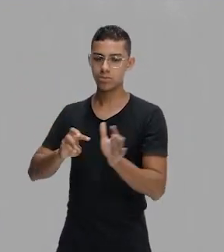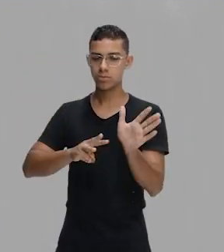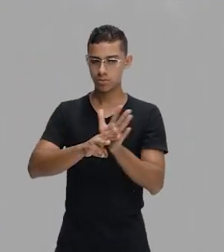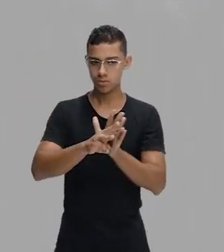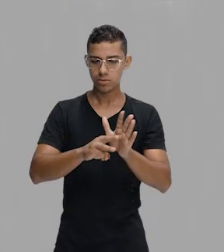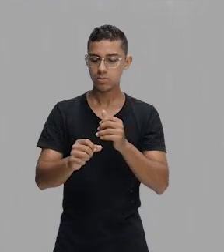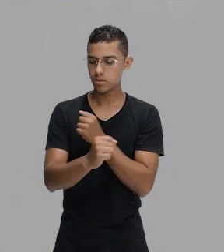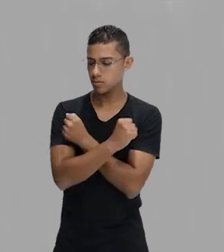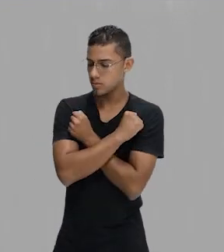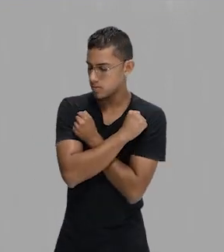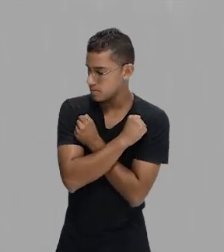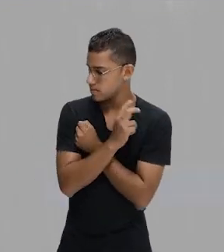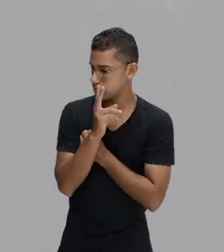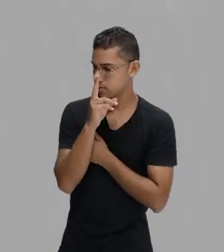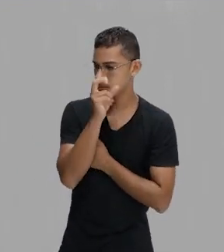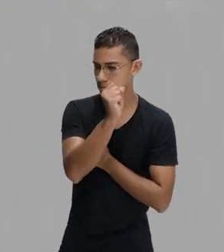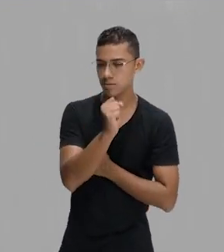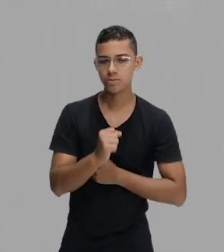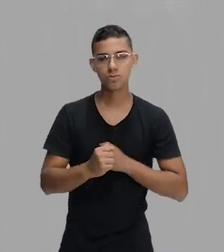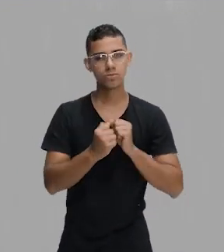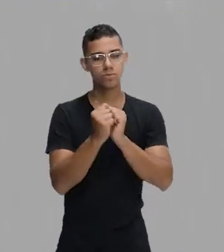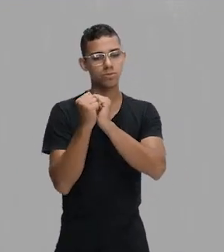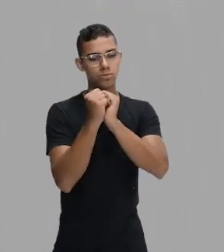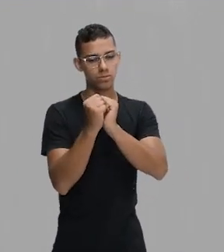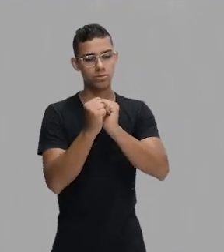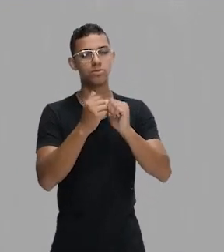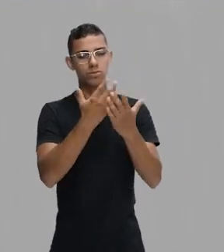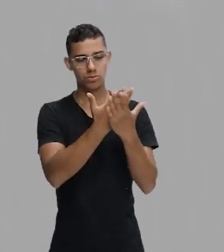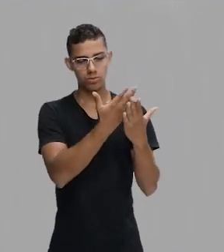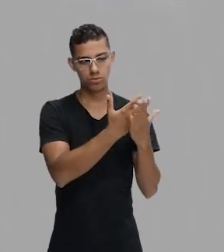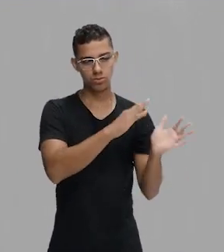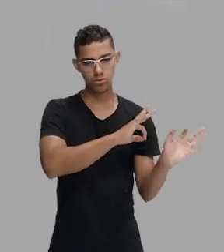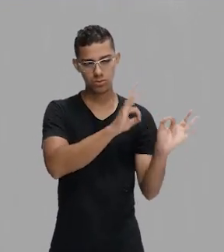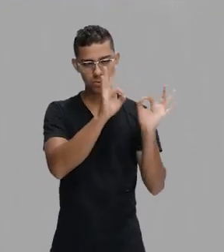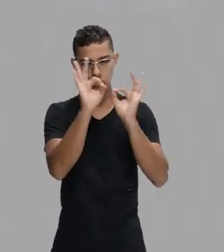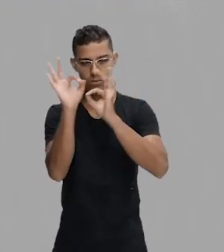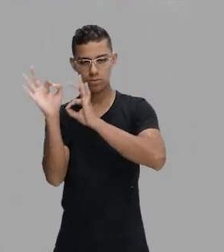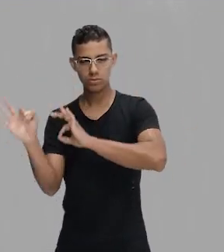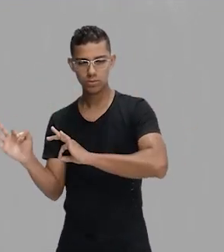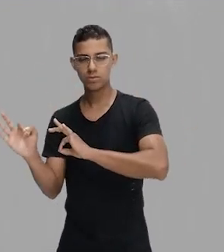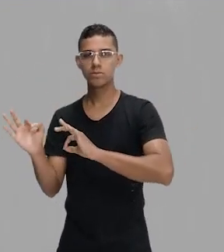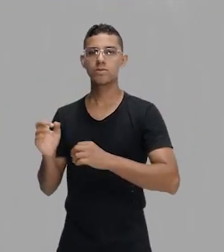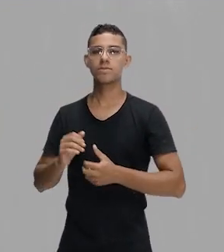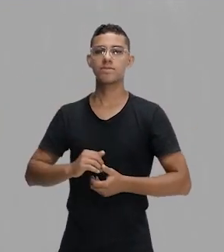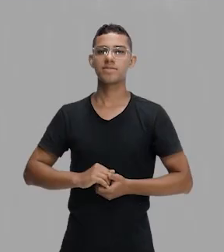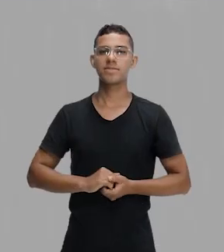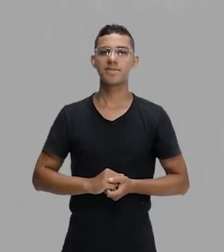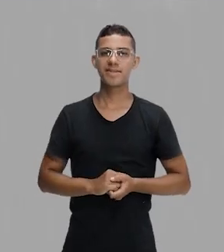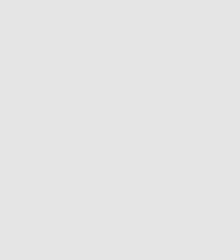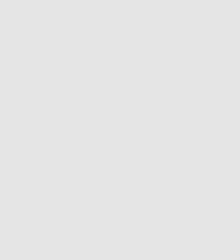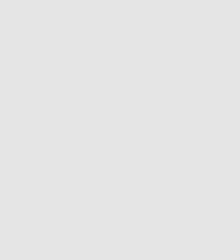Fica aqui o meu forte abraço, continue conosco e acompanhe as nossas aulas sempre que possível.